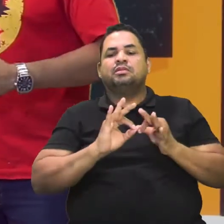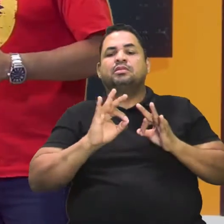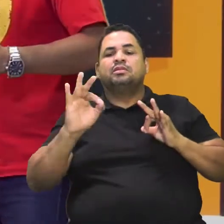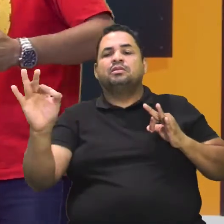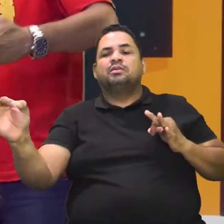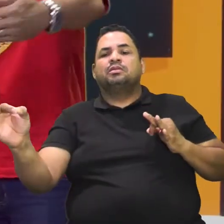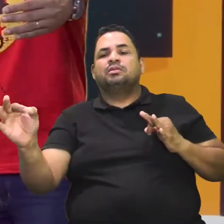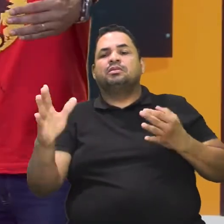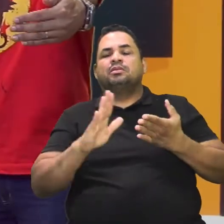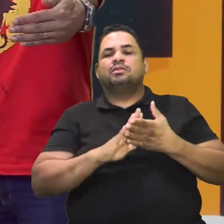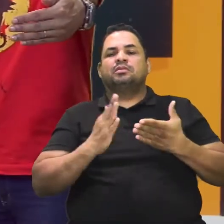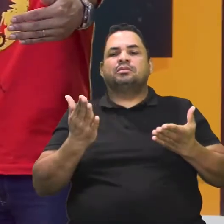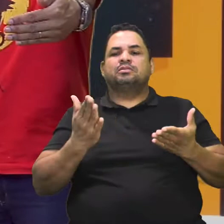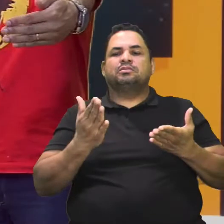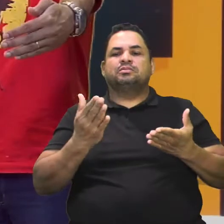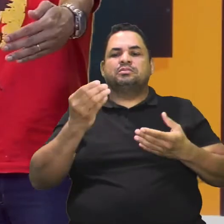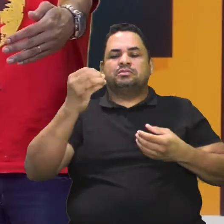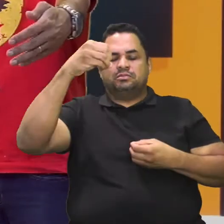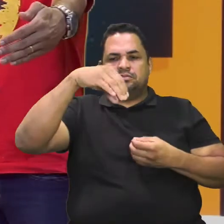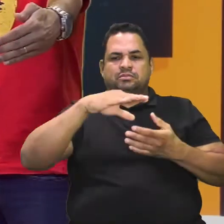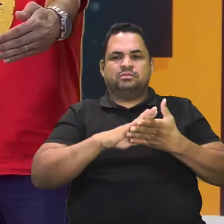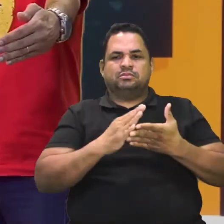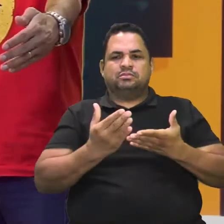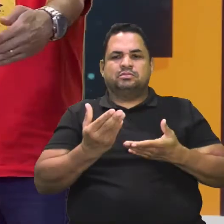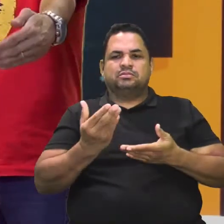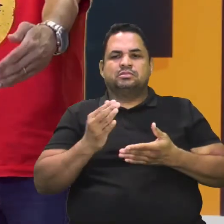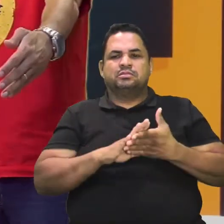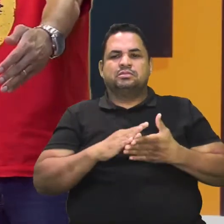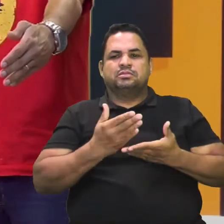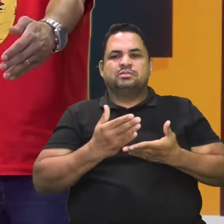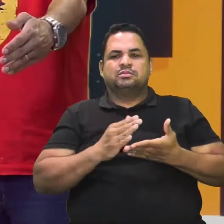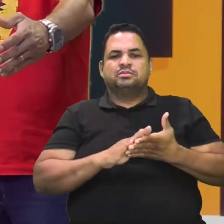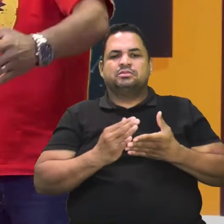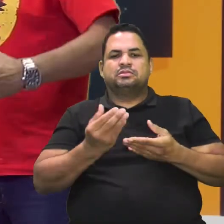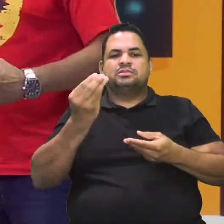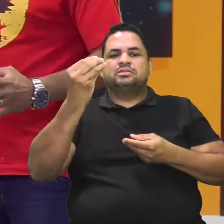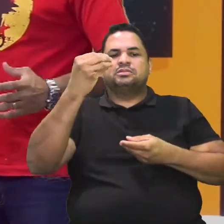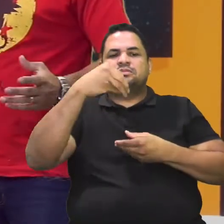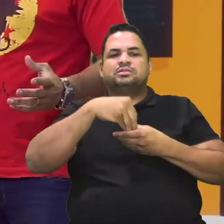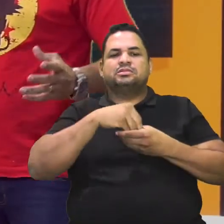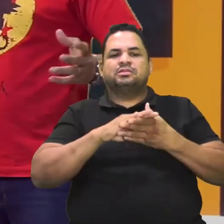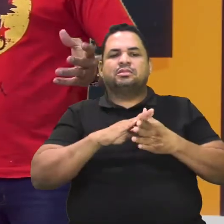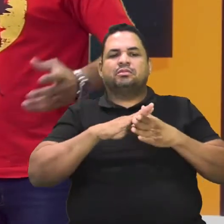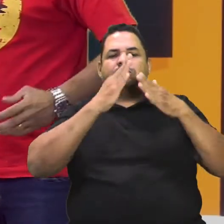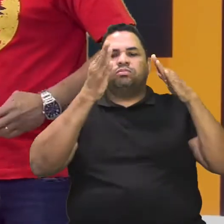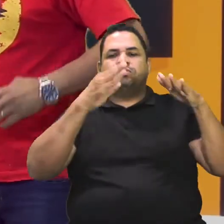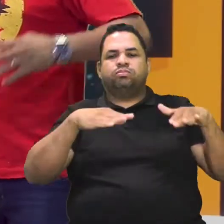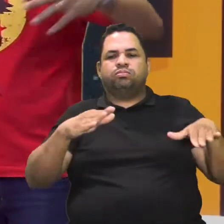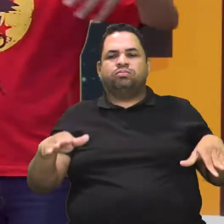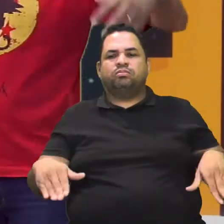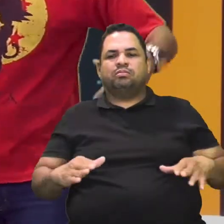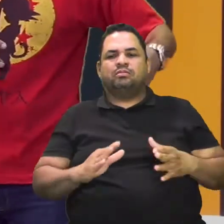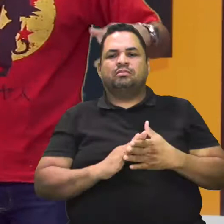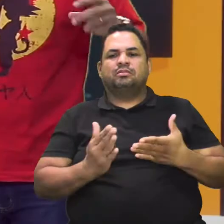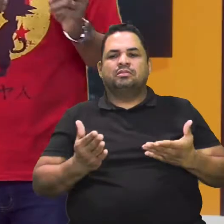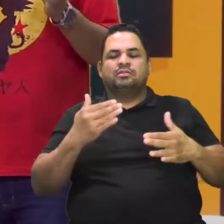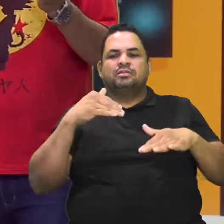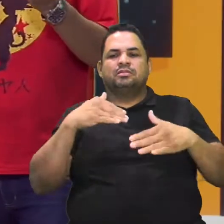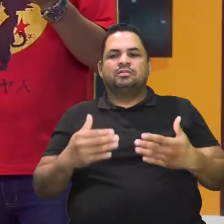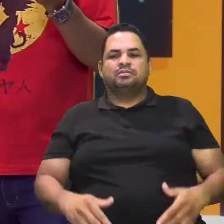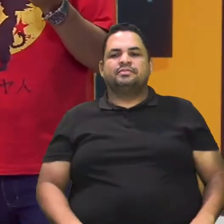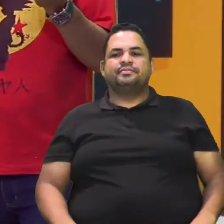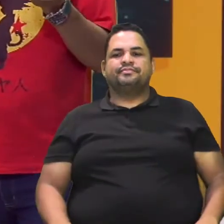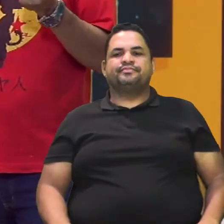longe, às vezes caía já no inimigo, no mar. E aí o inimigo chegava e olhava, mantimento, vamos guardar